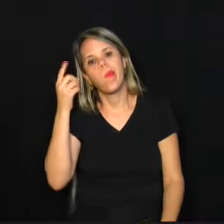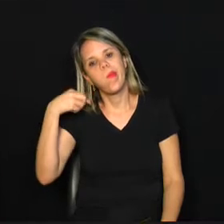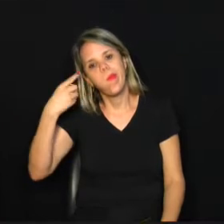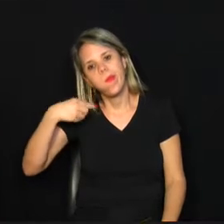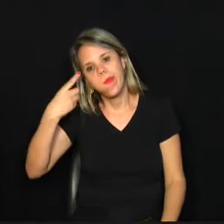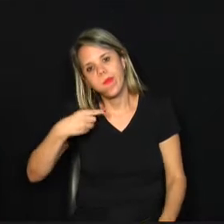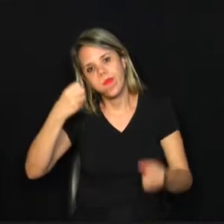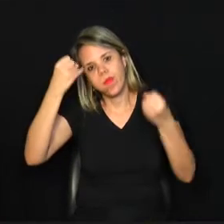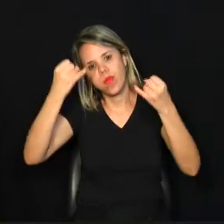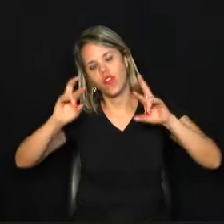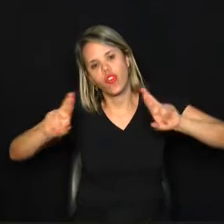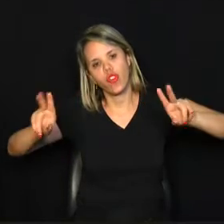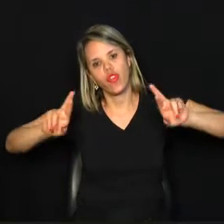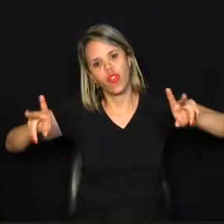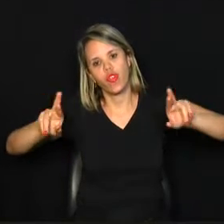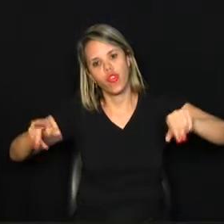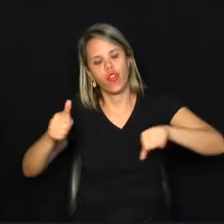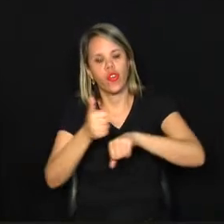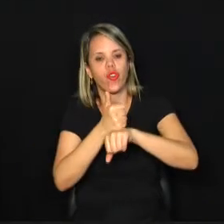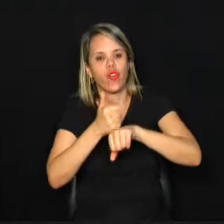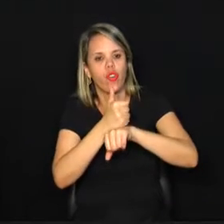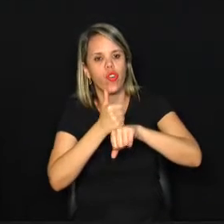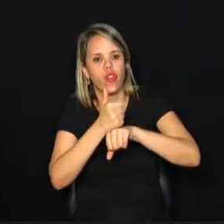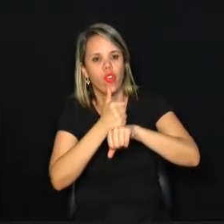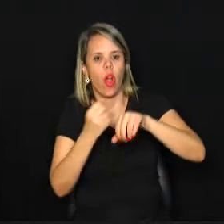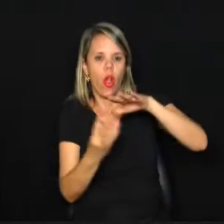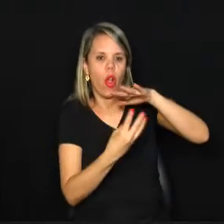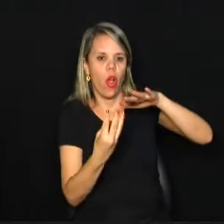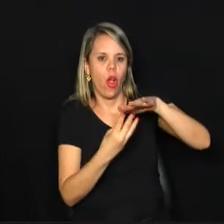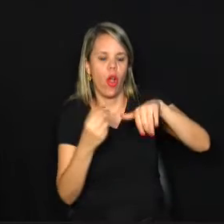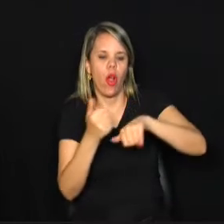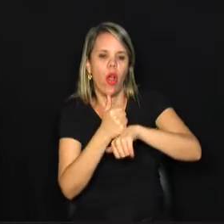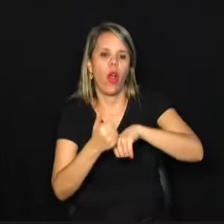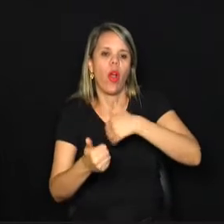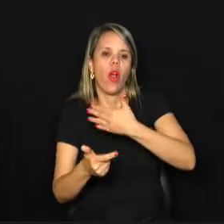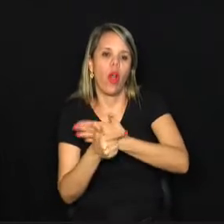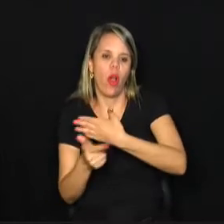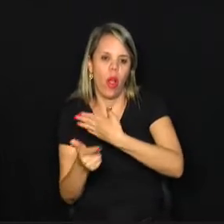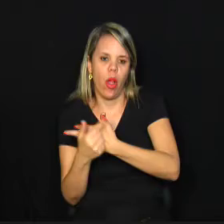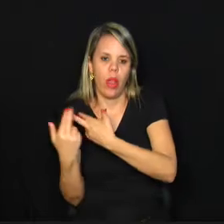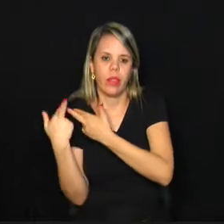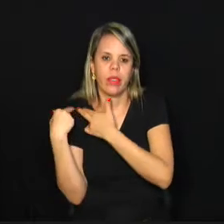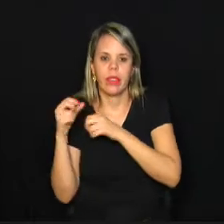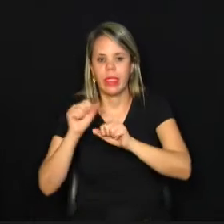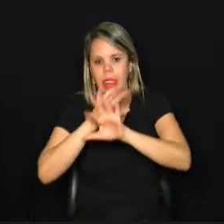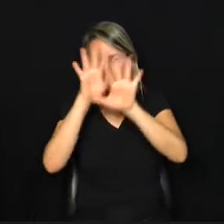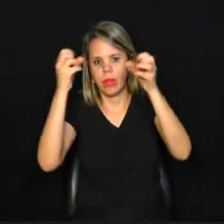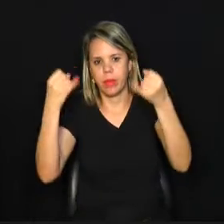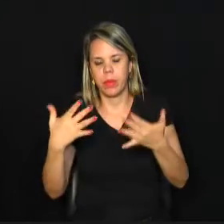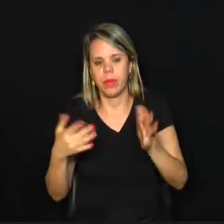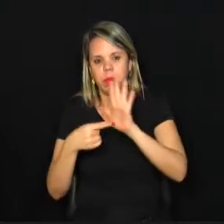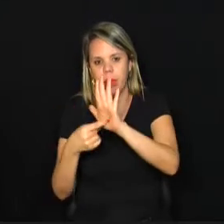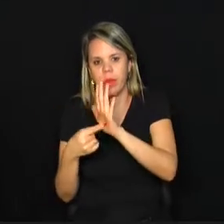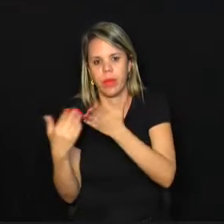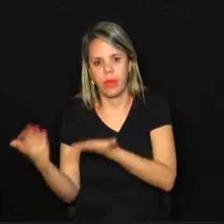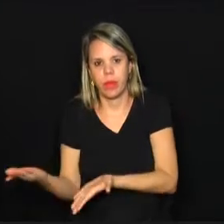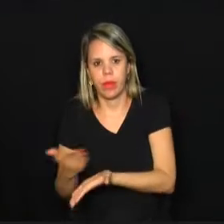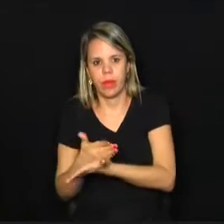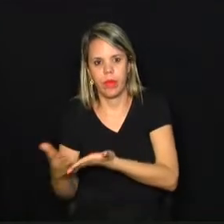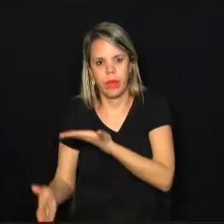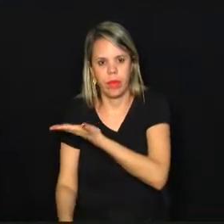sobre a diferenciação dos cargos em comissão e as funções. Eu acho que é importante que isso seja esclarecido nessa apresentação